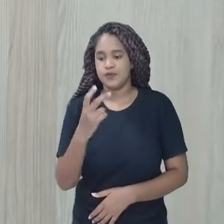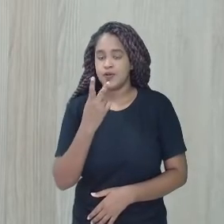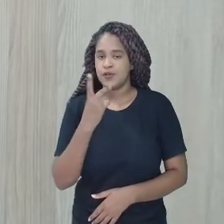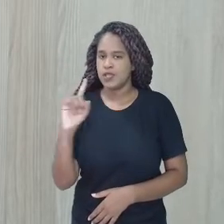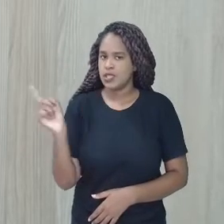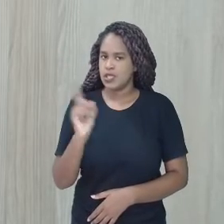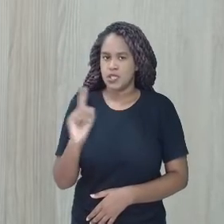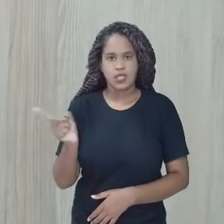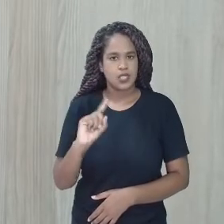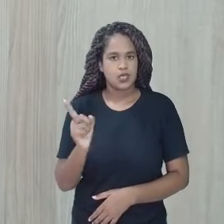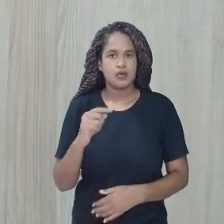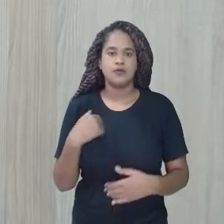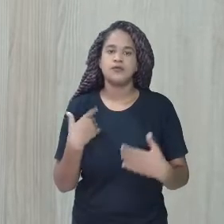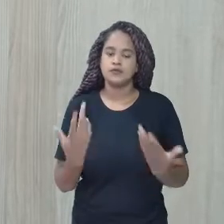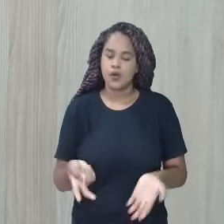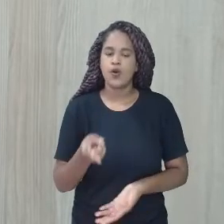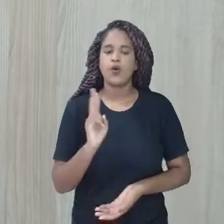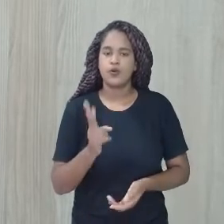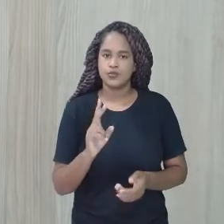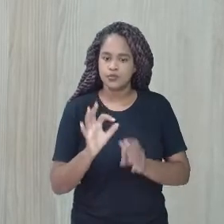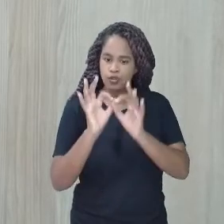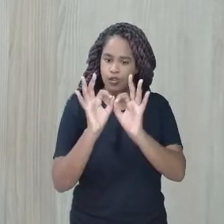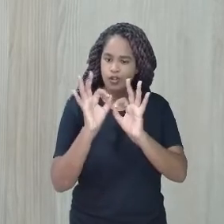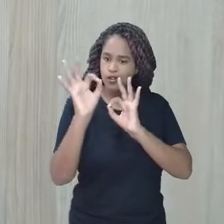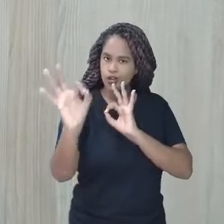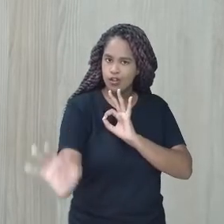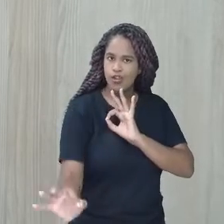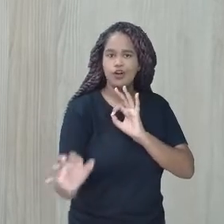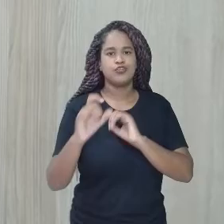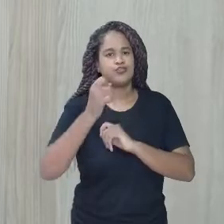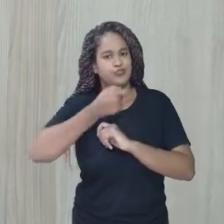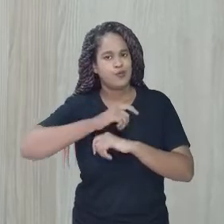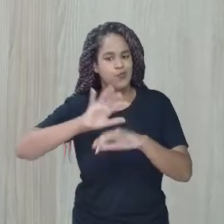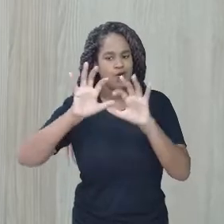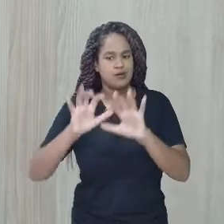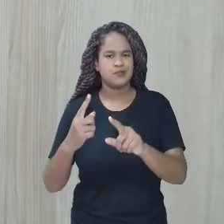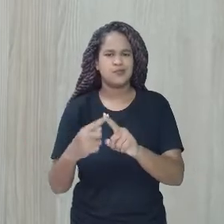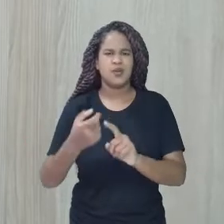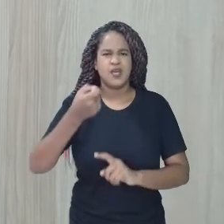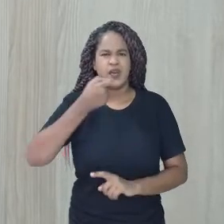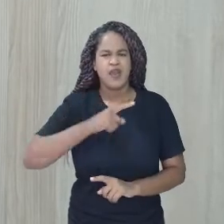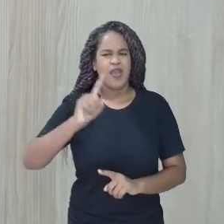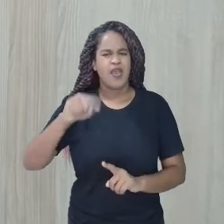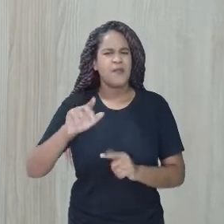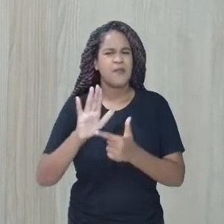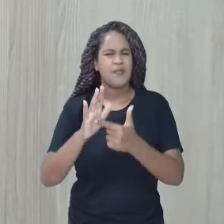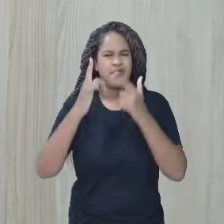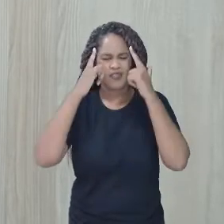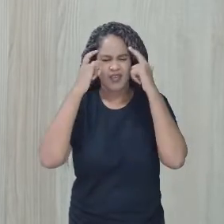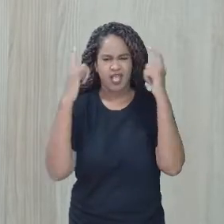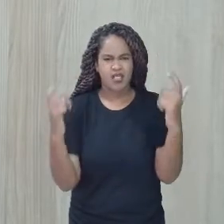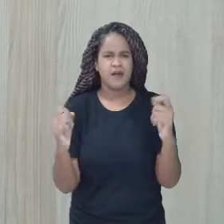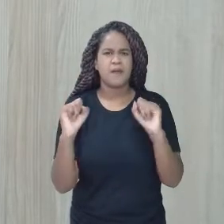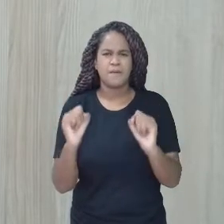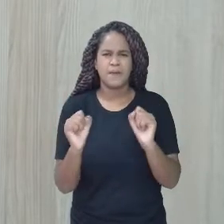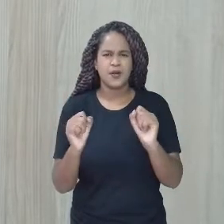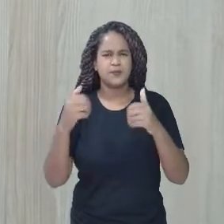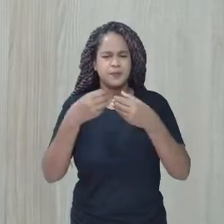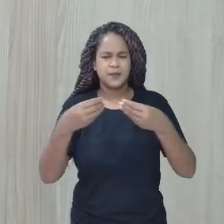ele não. Aí eu disse, então se mantenha distante desse tipo de humor, porque ele é um humor violento, né? Um humor que pode fazer